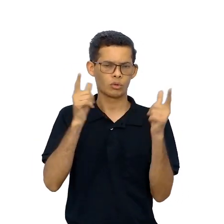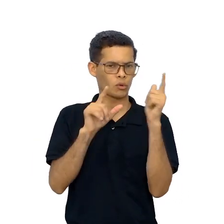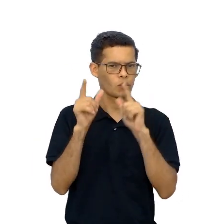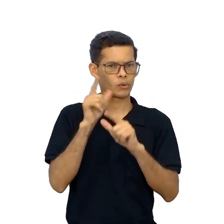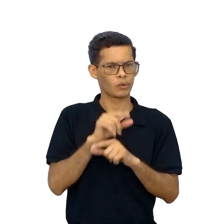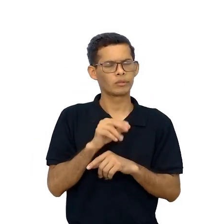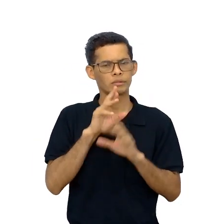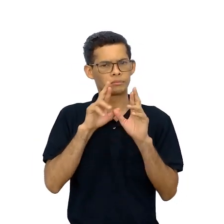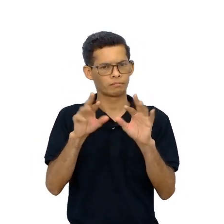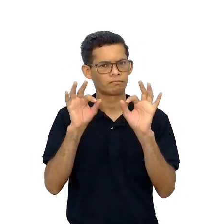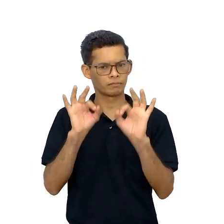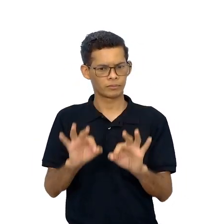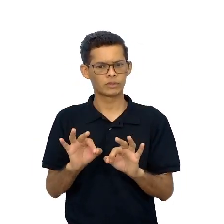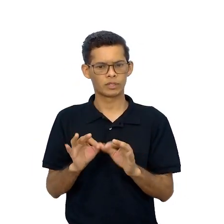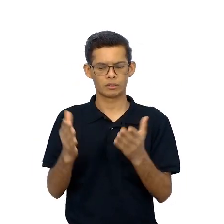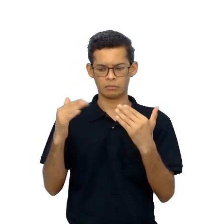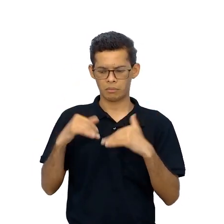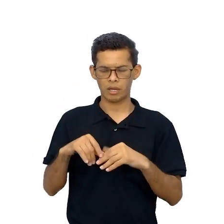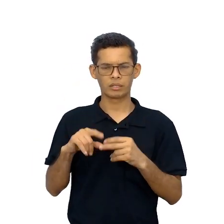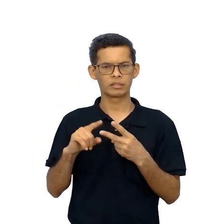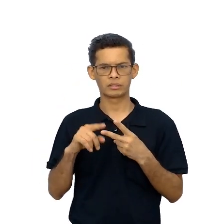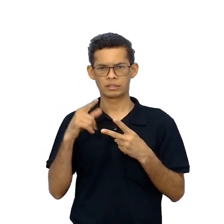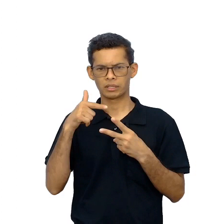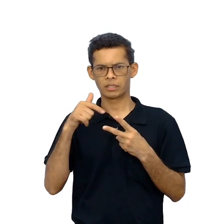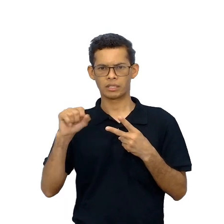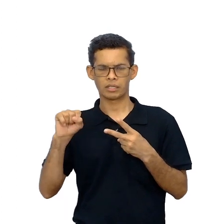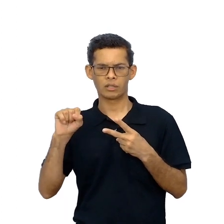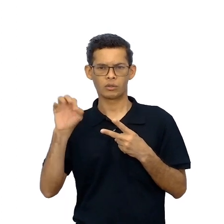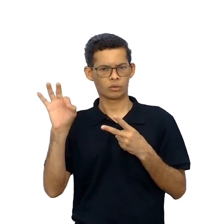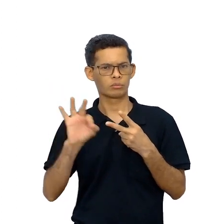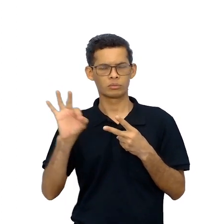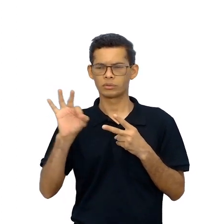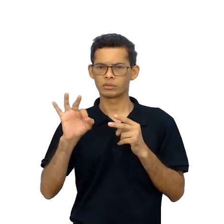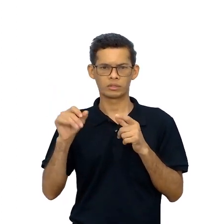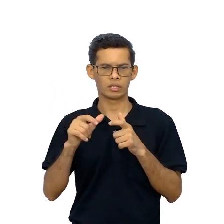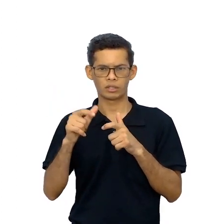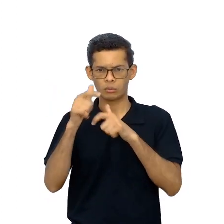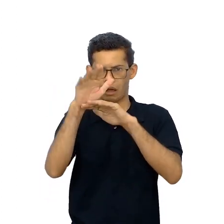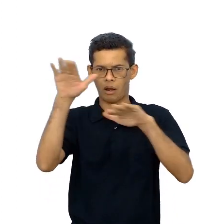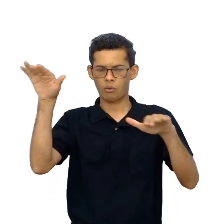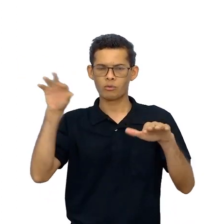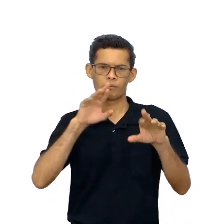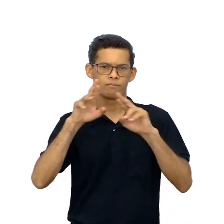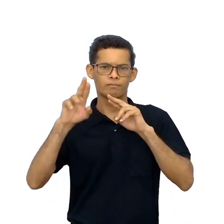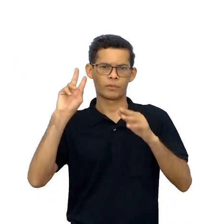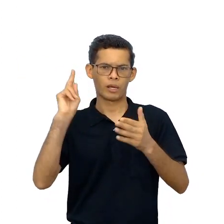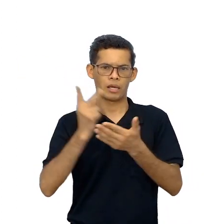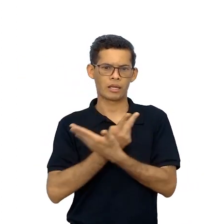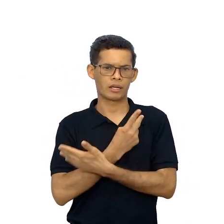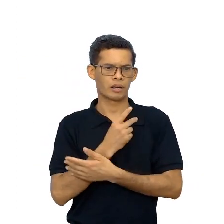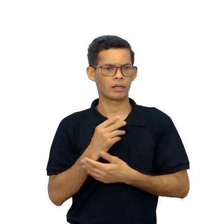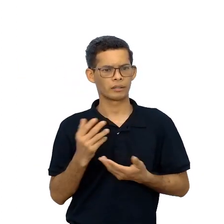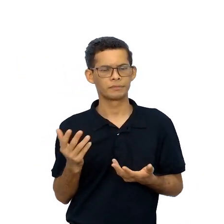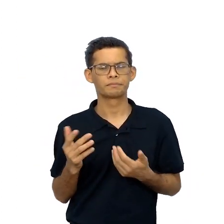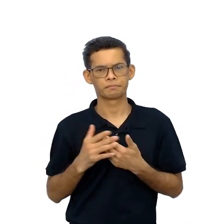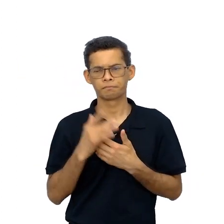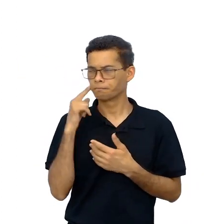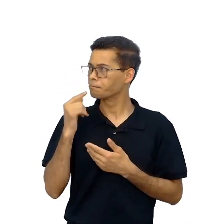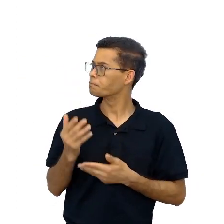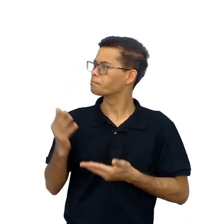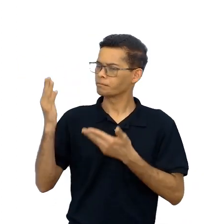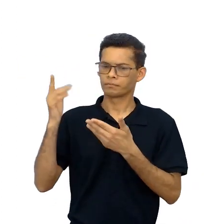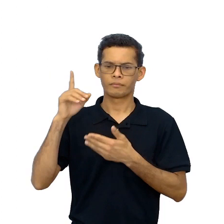acertaram essa atividade, os outros 78% erraram. Então, essa outra atividade aqui, ela tem